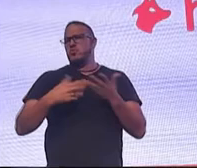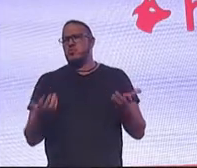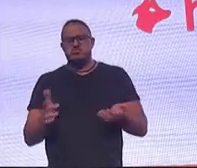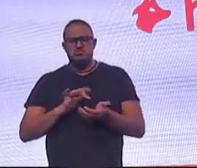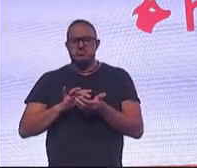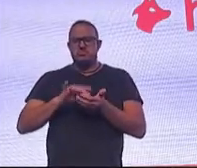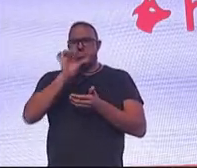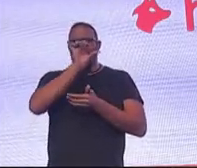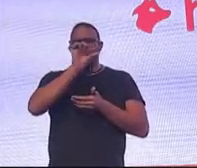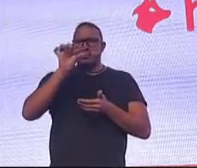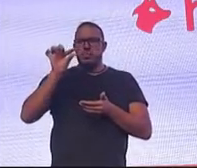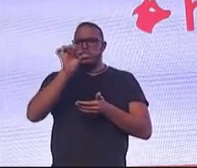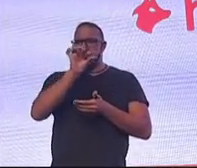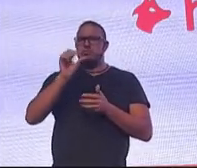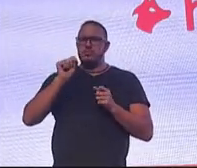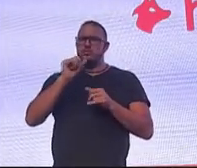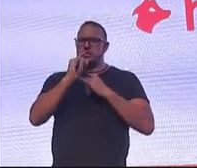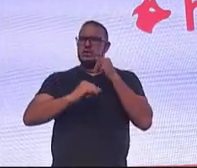barra de endereço.